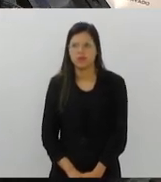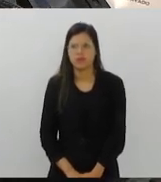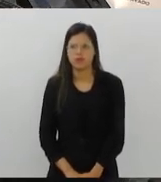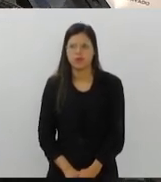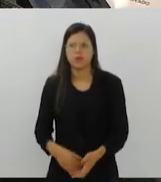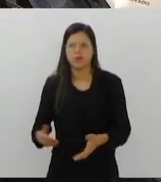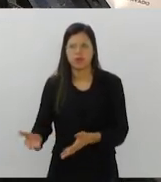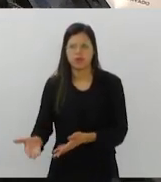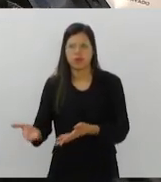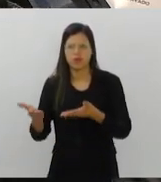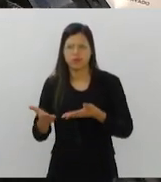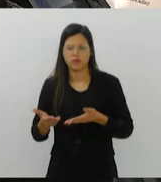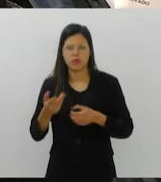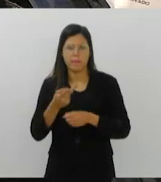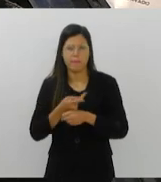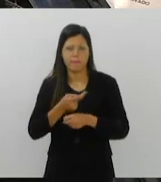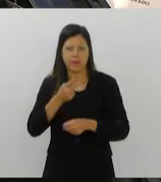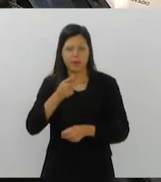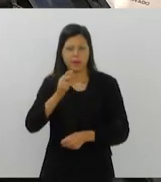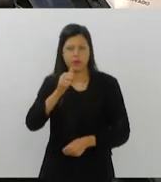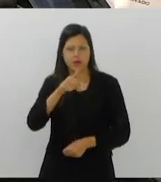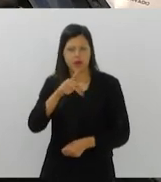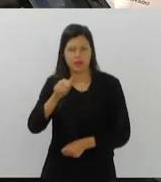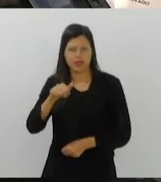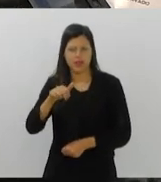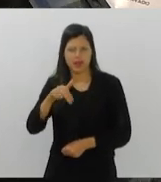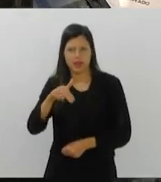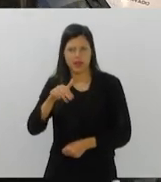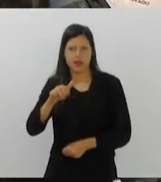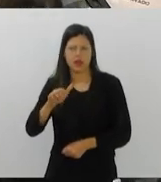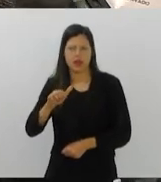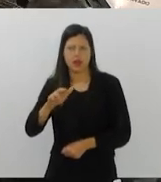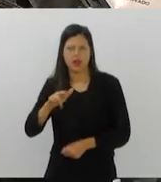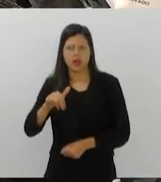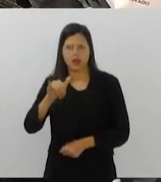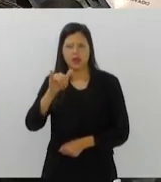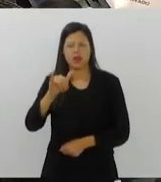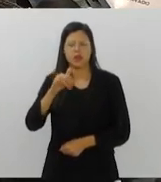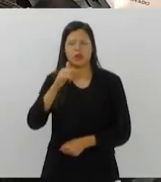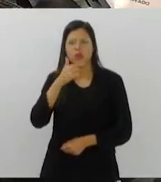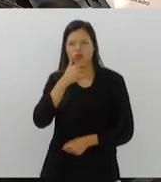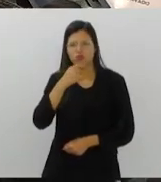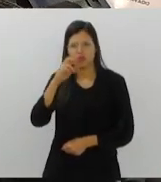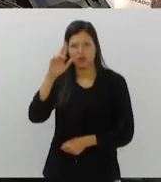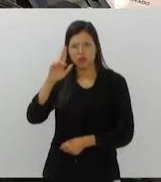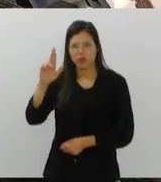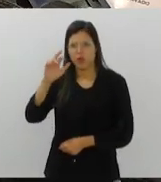Convido para receber o prêmio Ana Nery da Saúde e o senhor Alex da Silva Brusquet.